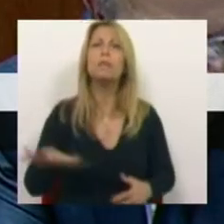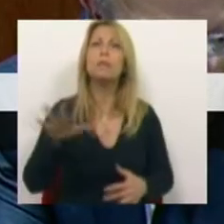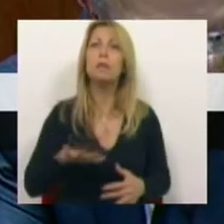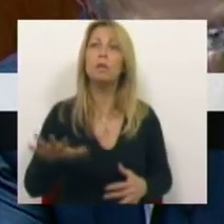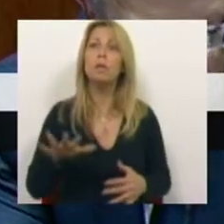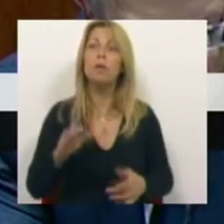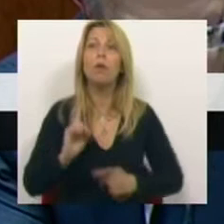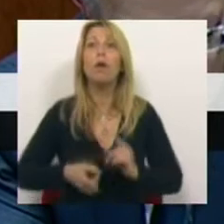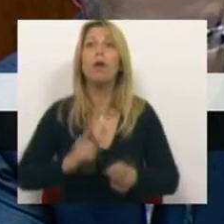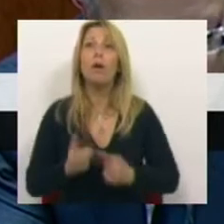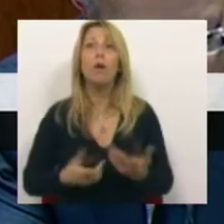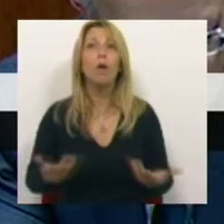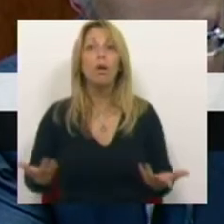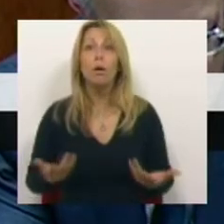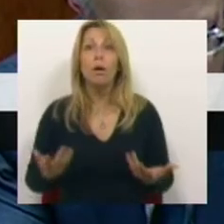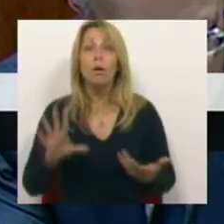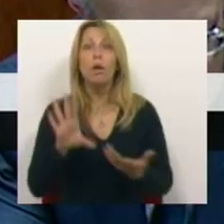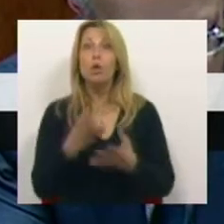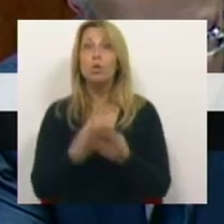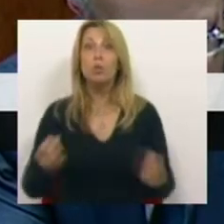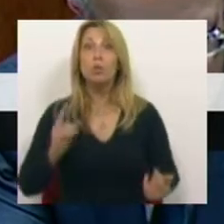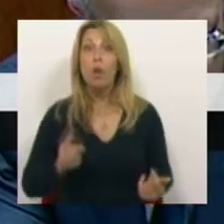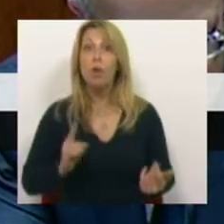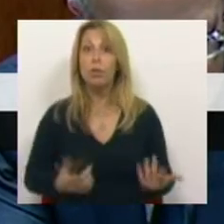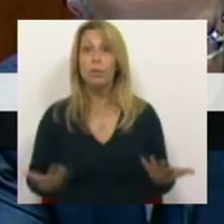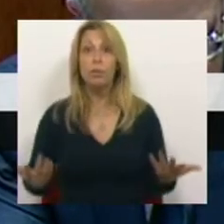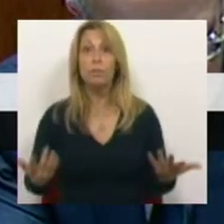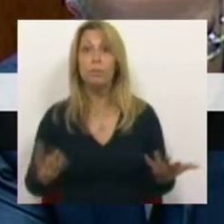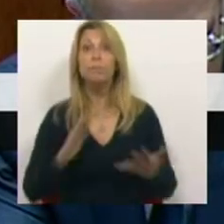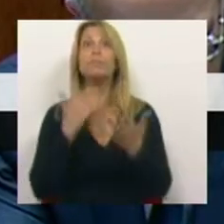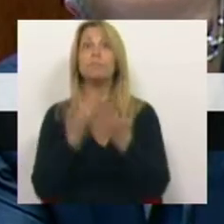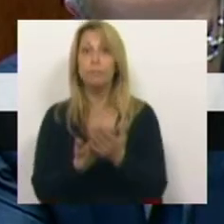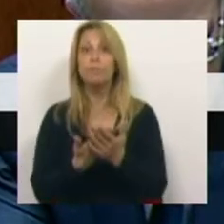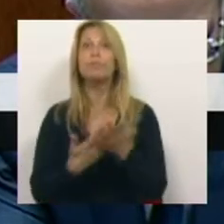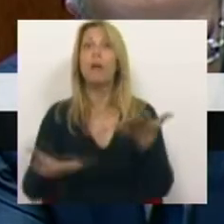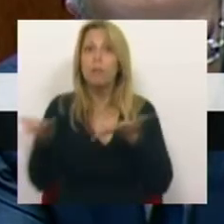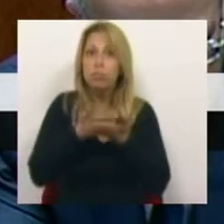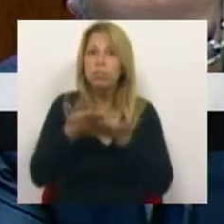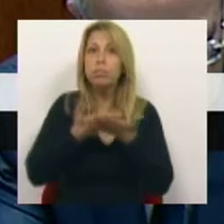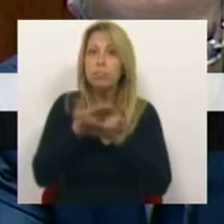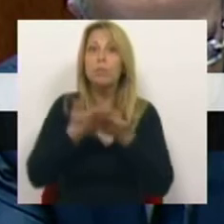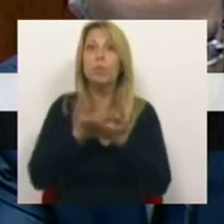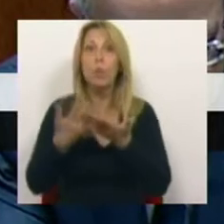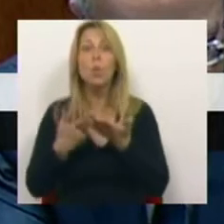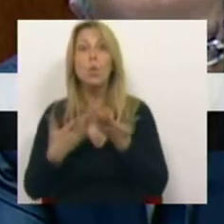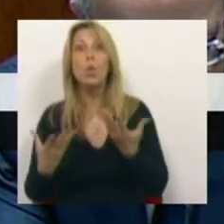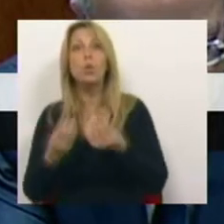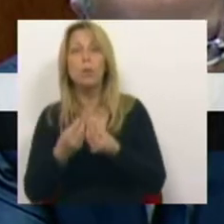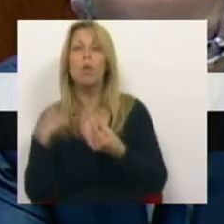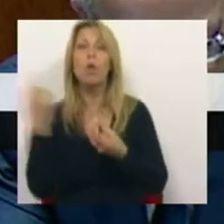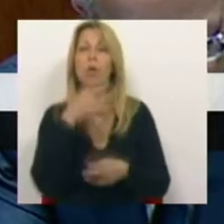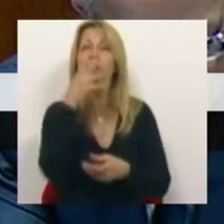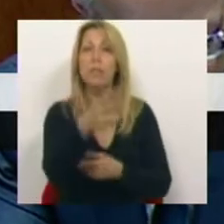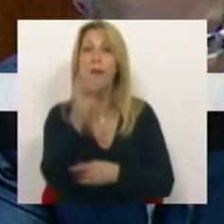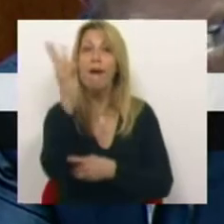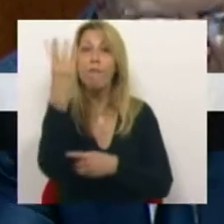e quais eram as soluções que iria aprofundar em negociação, nós dissemos três coisas que